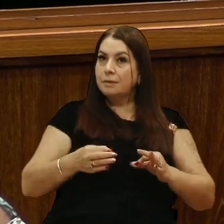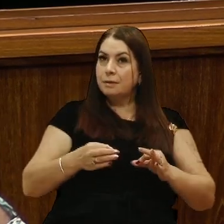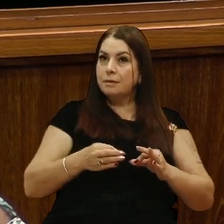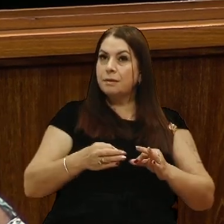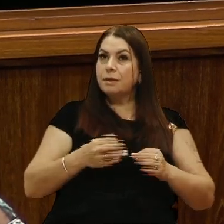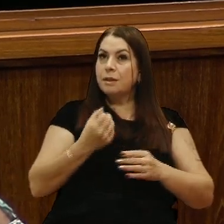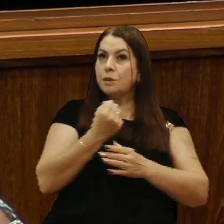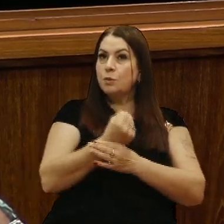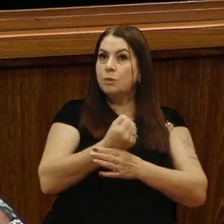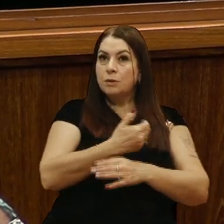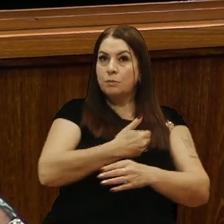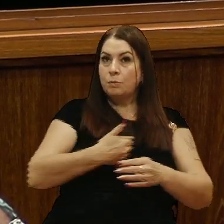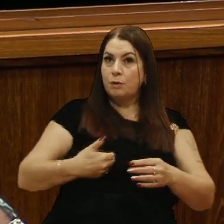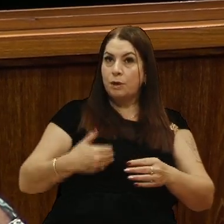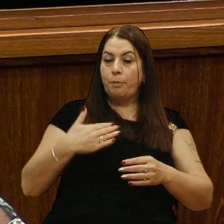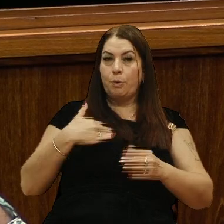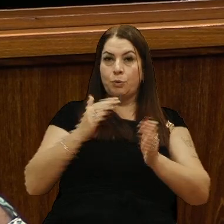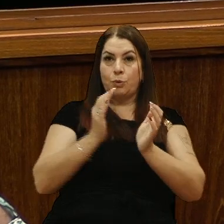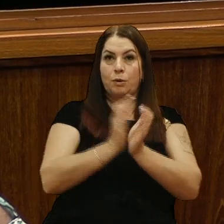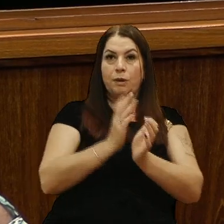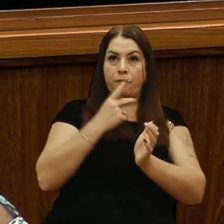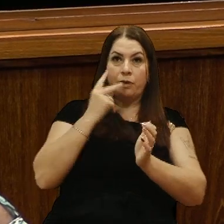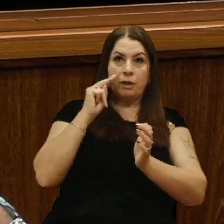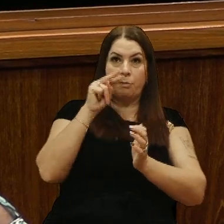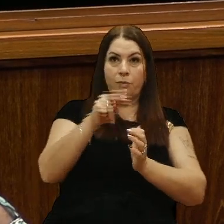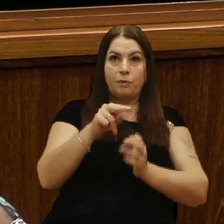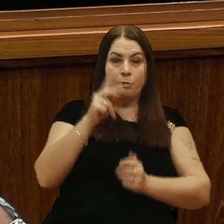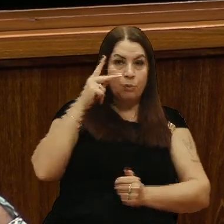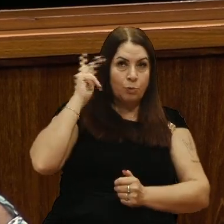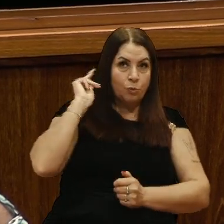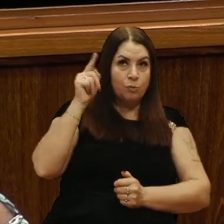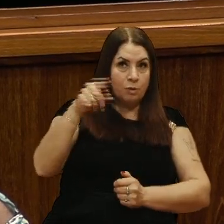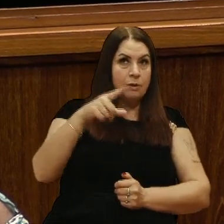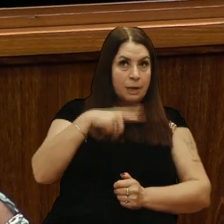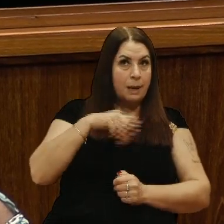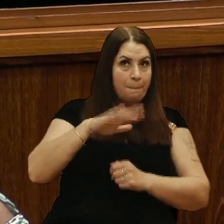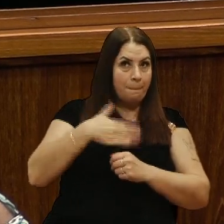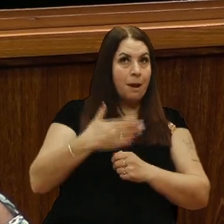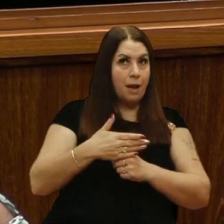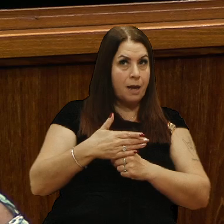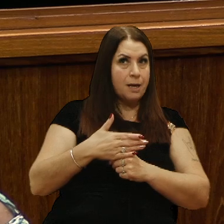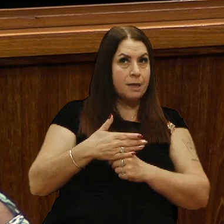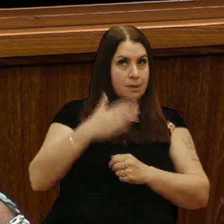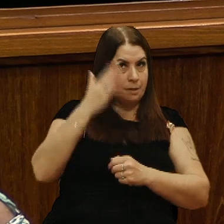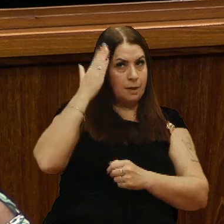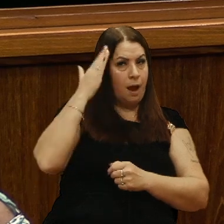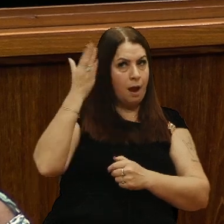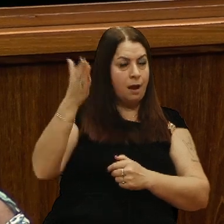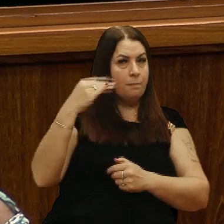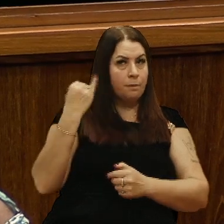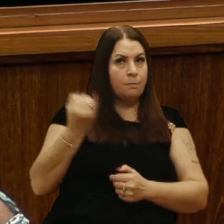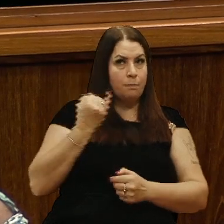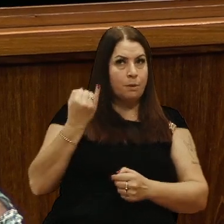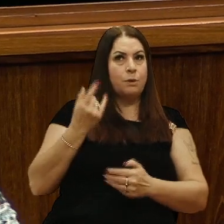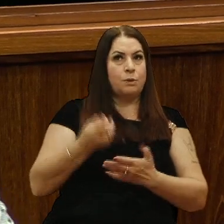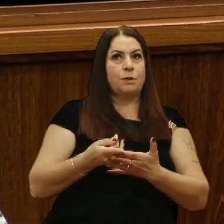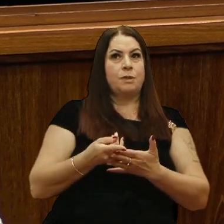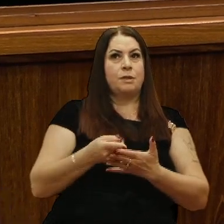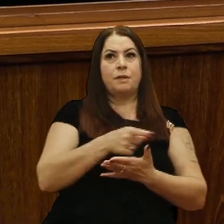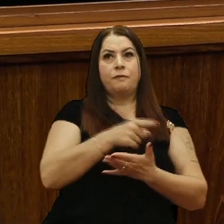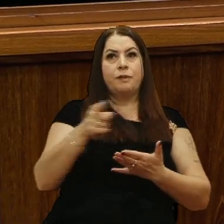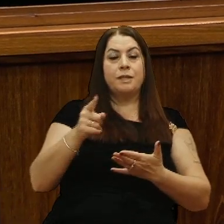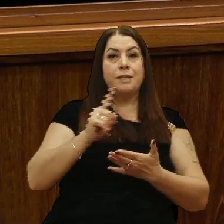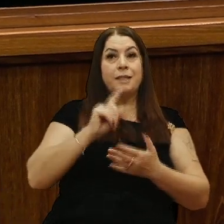a segurança pública, os meus colegas falam aqui olhando para o Iago, tem muito mais domínio do que eu, sabe da importância de você